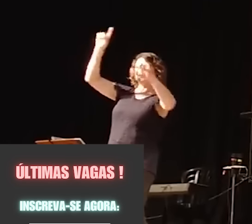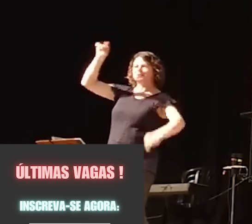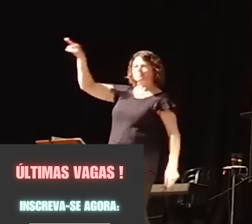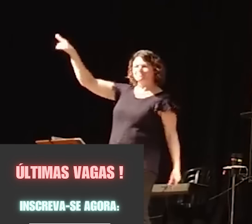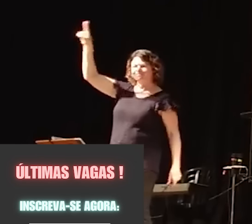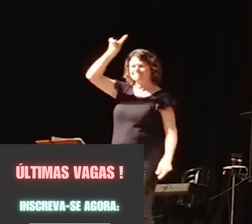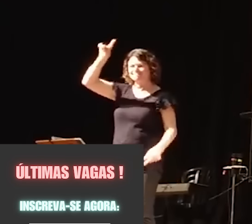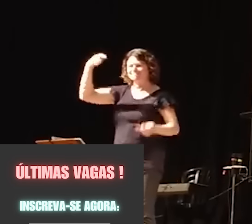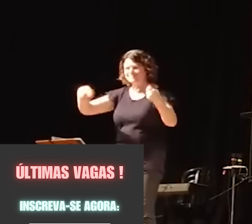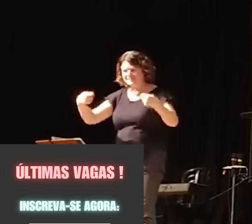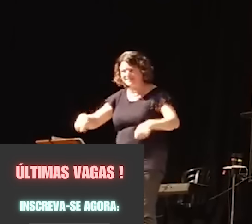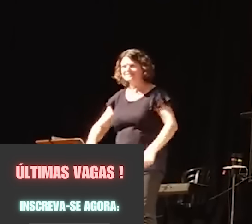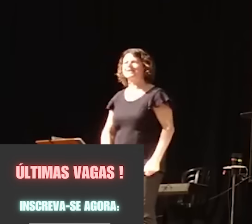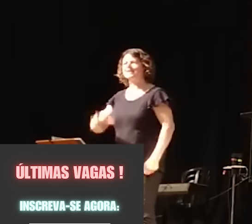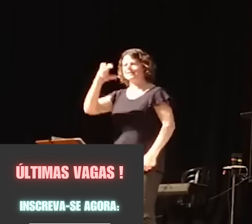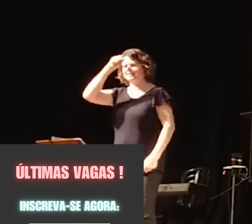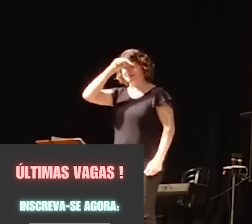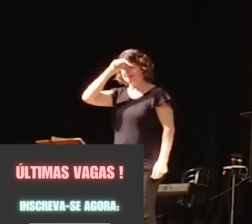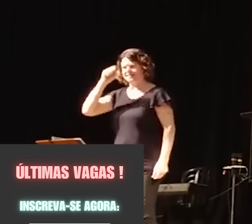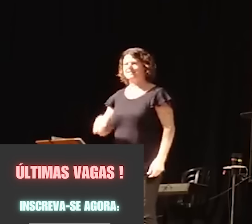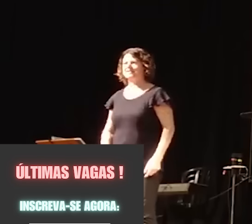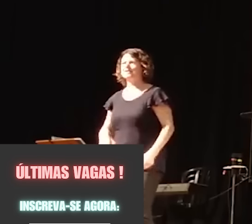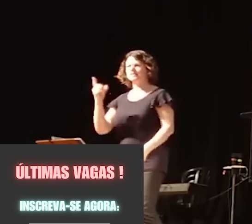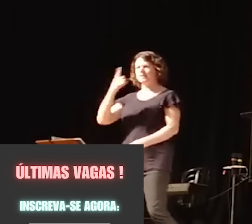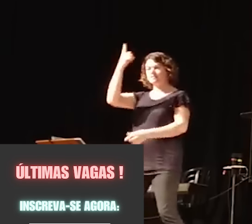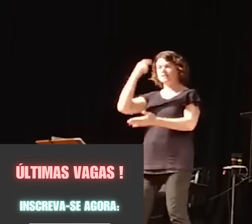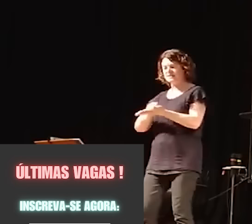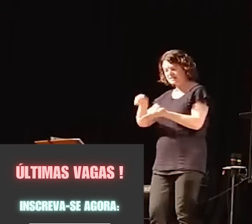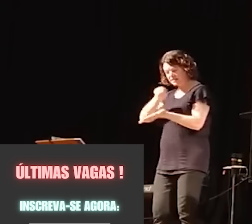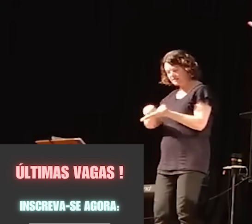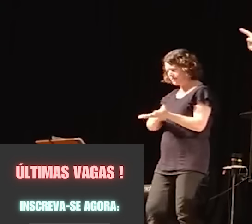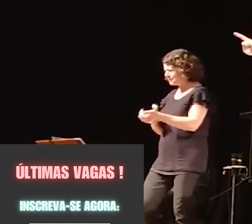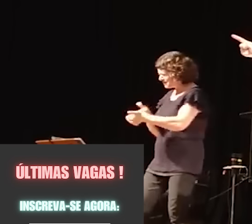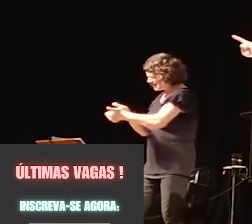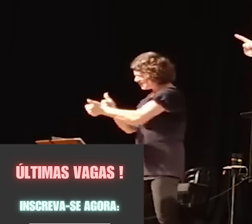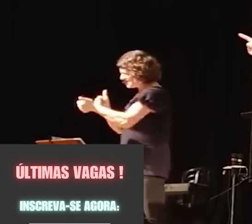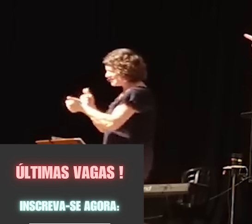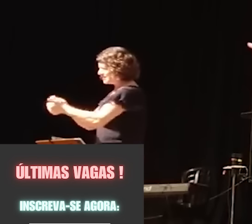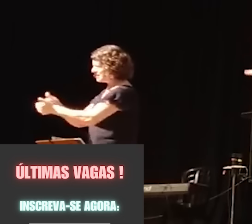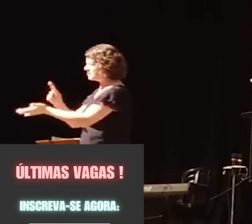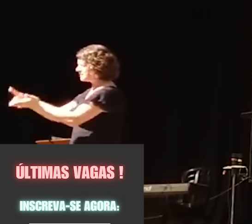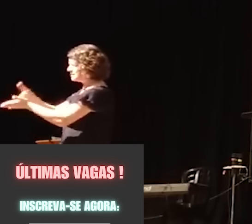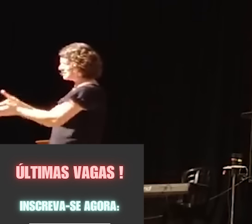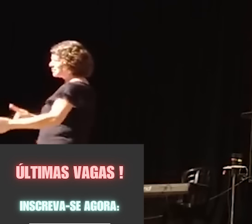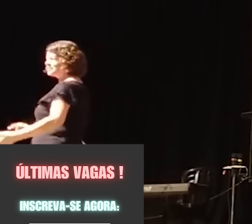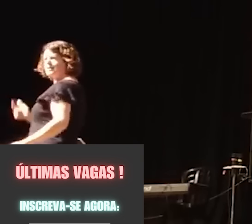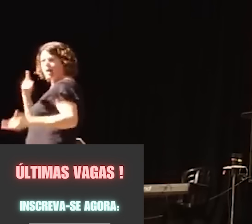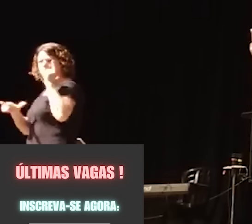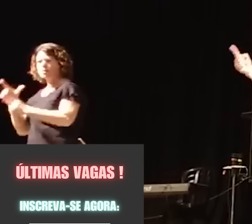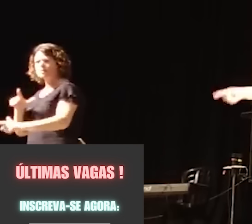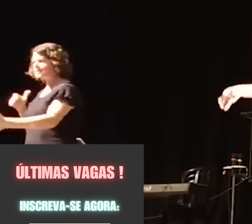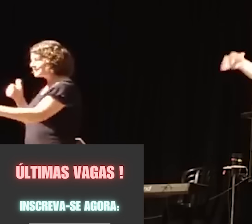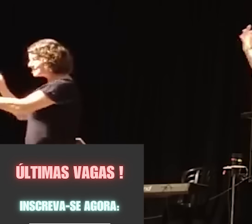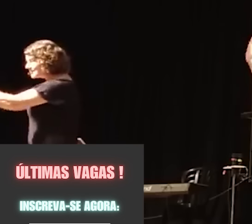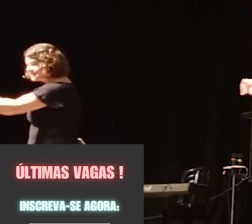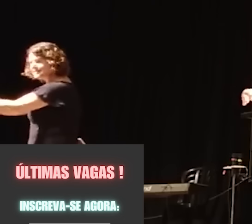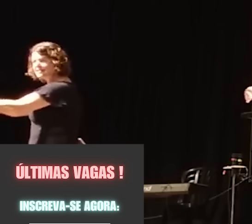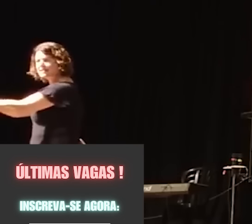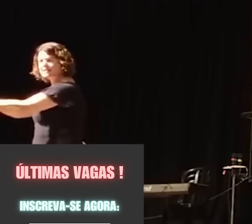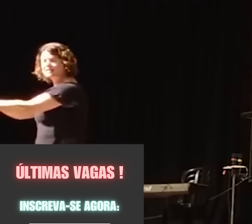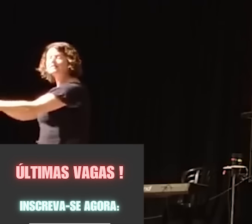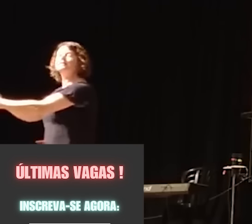espiritual persegui os meus inimigos os alcancei e eu só voltei quando